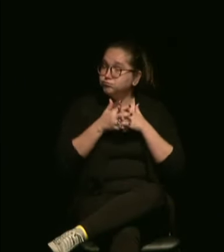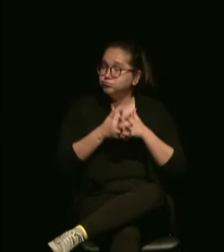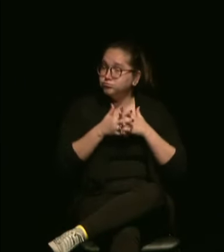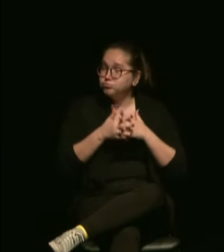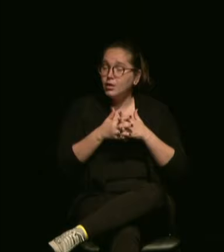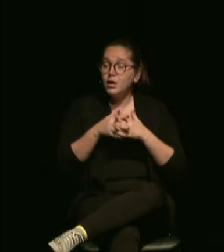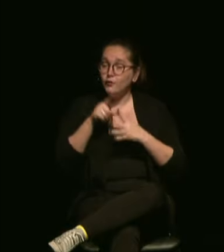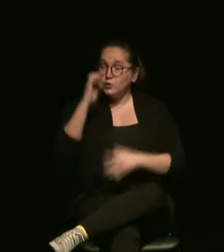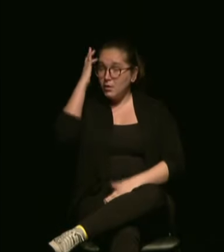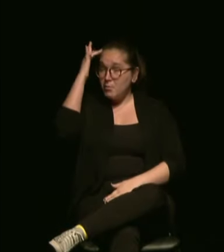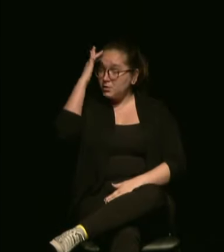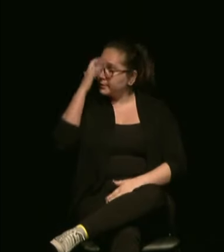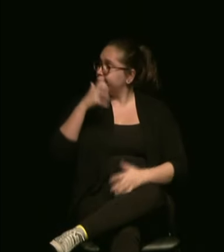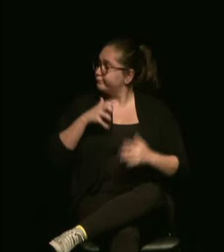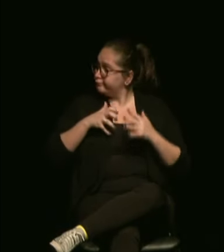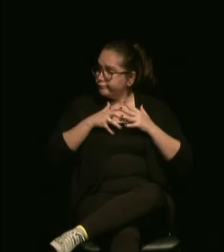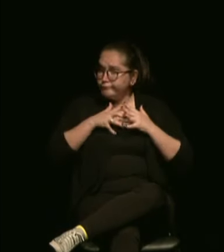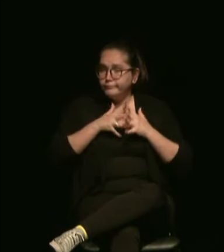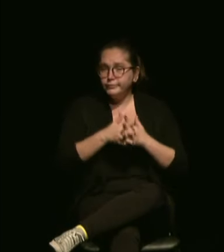que você pode imaginar.